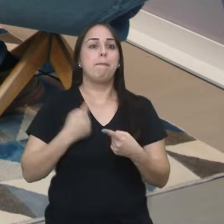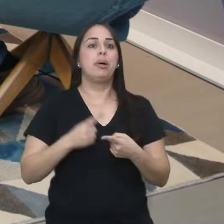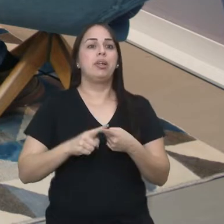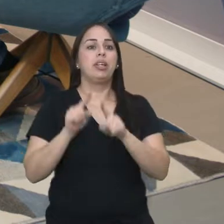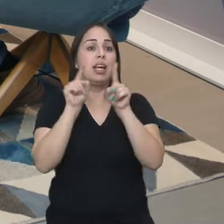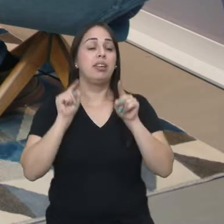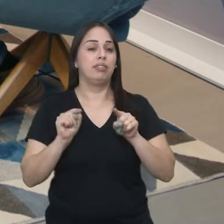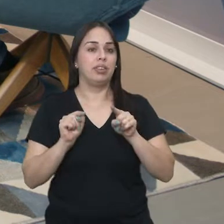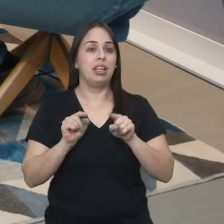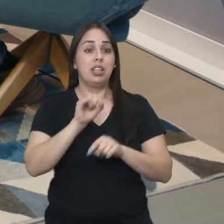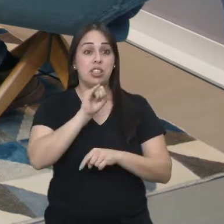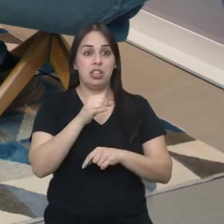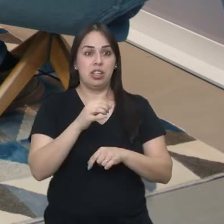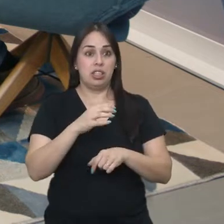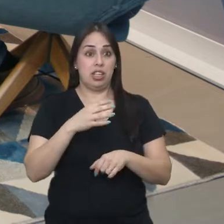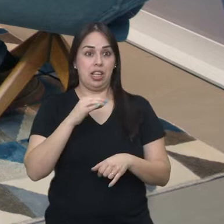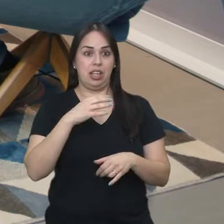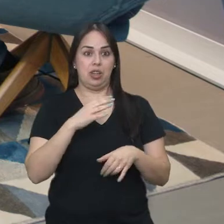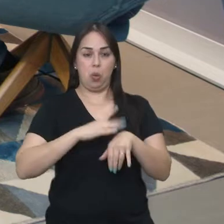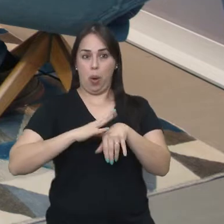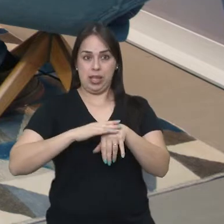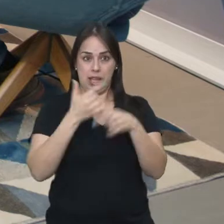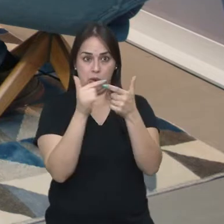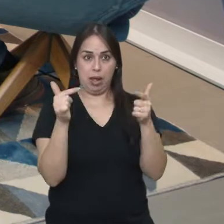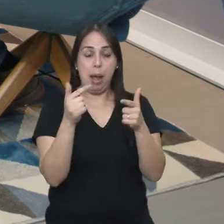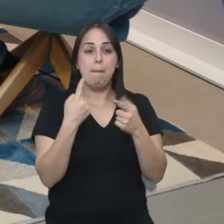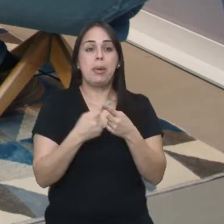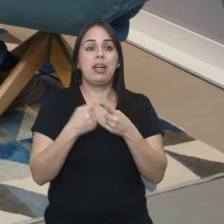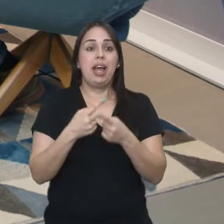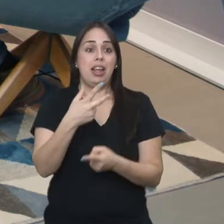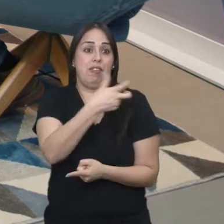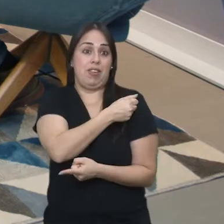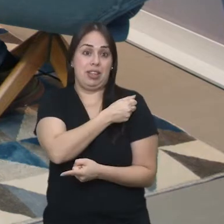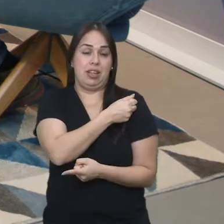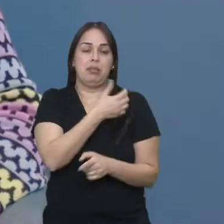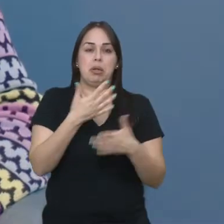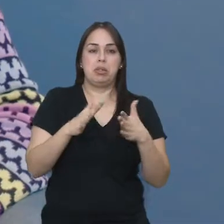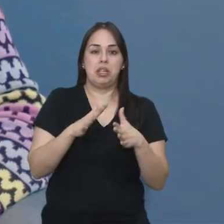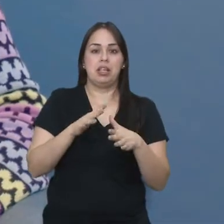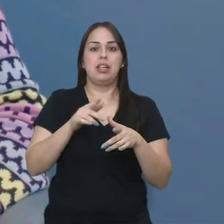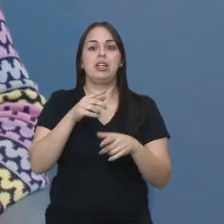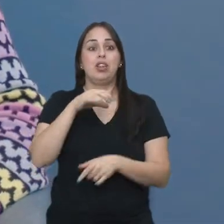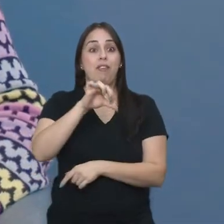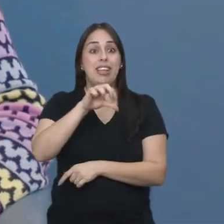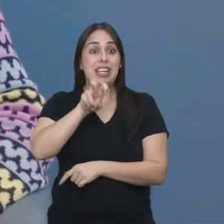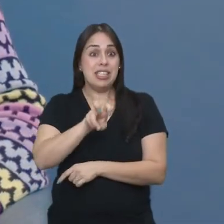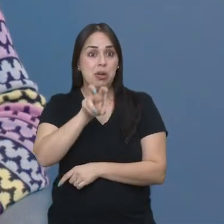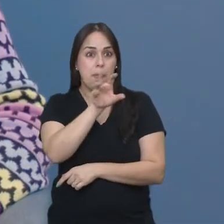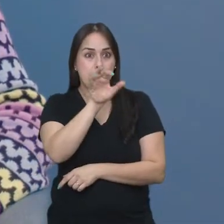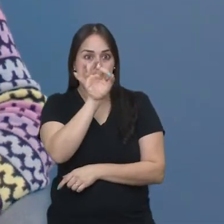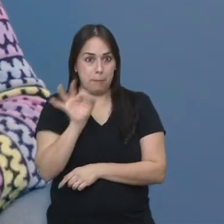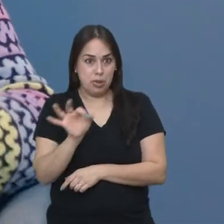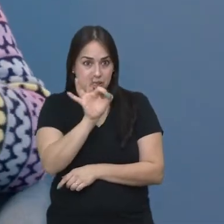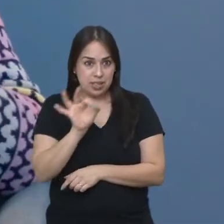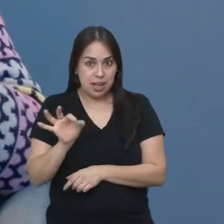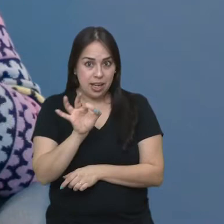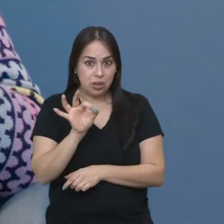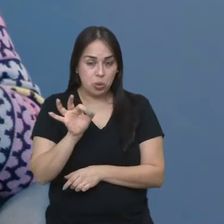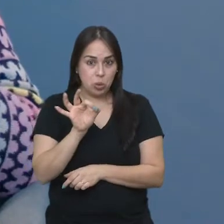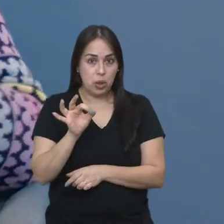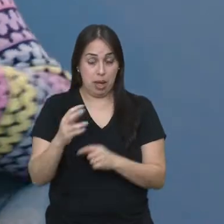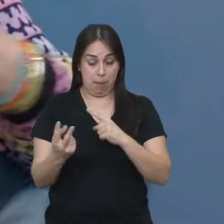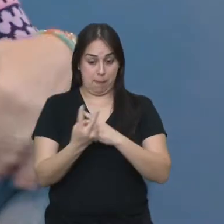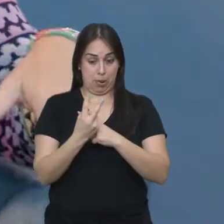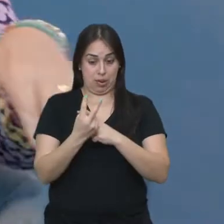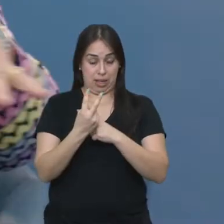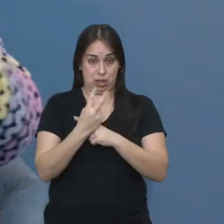tem doença se você tiver coberturas vacinais com 95%. Quando eu tenho 95% de cobertura, eu protejo a